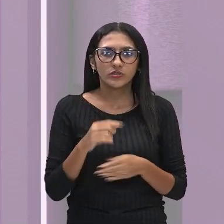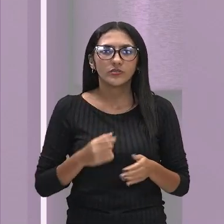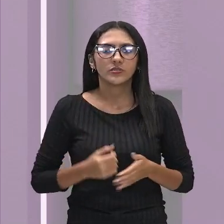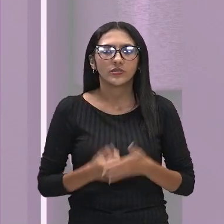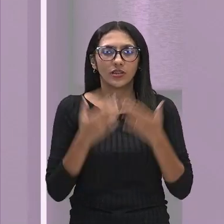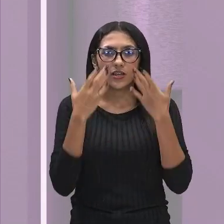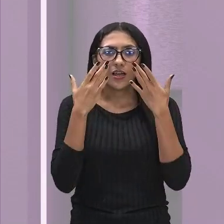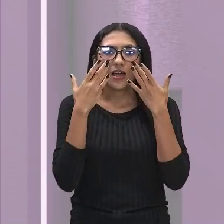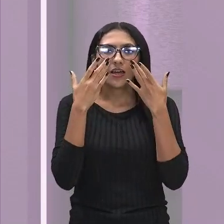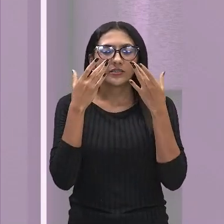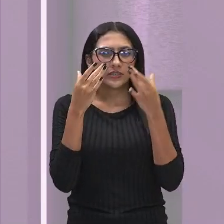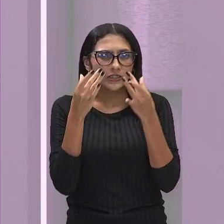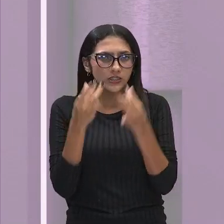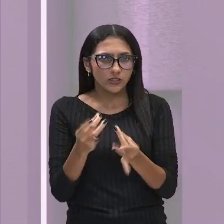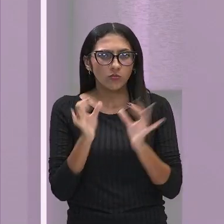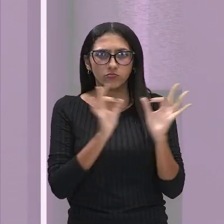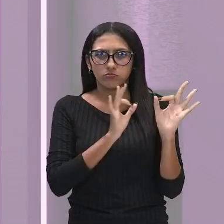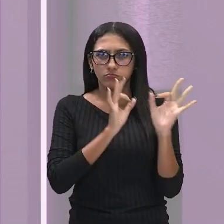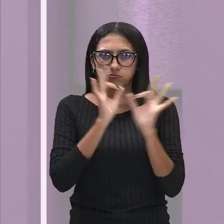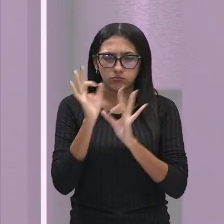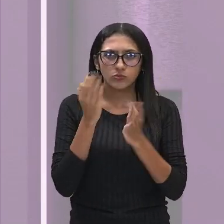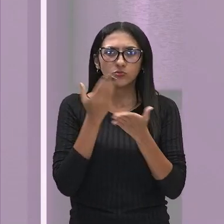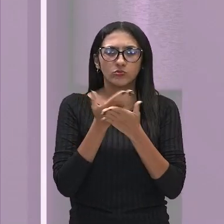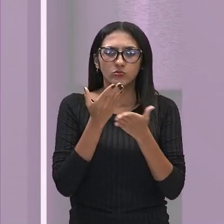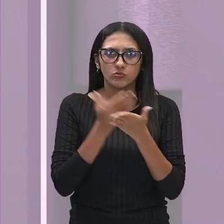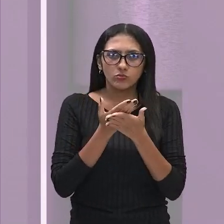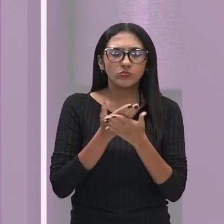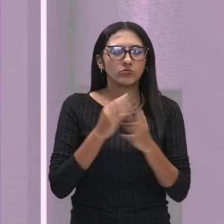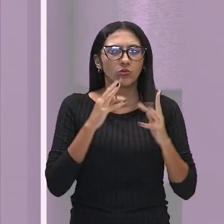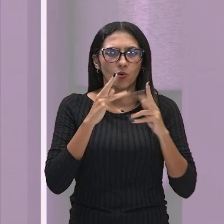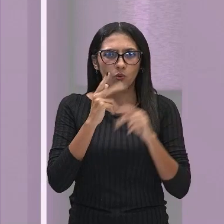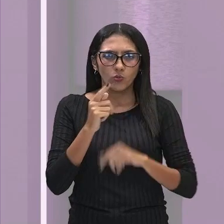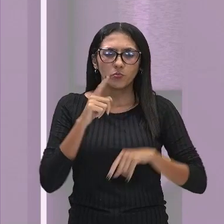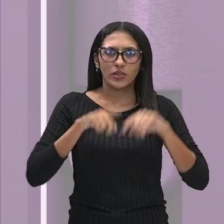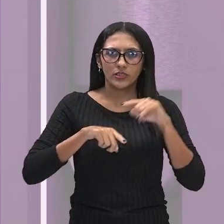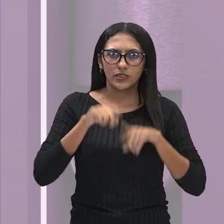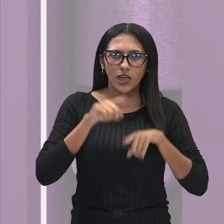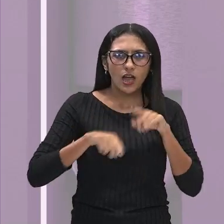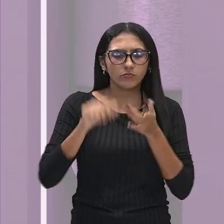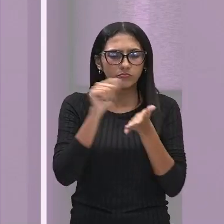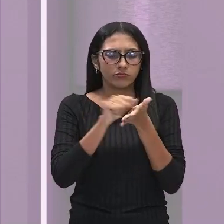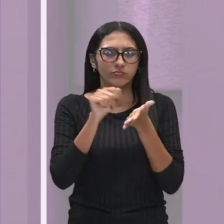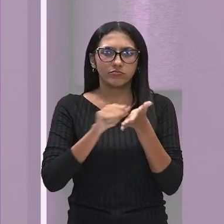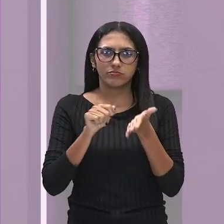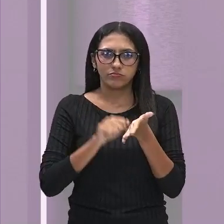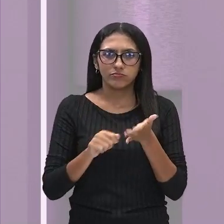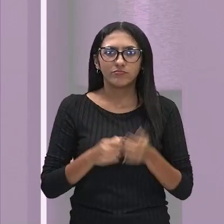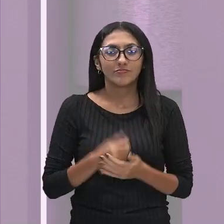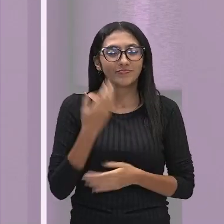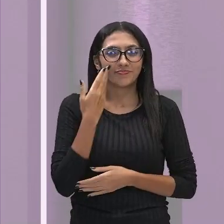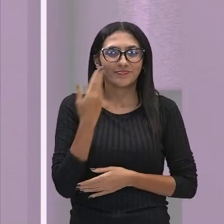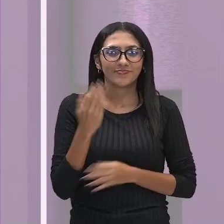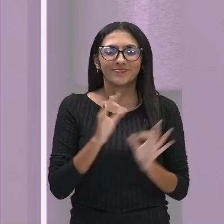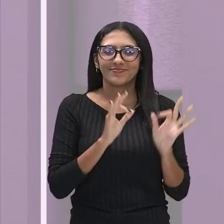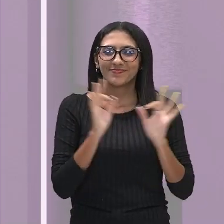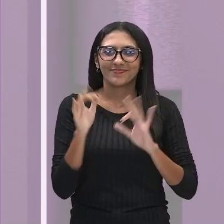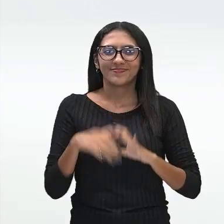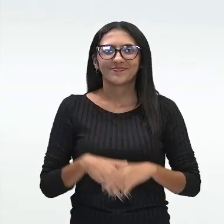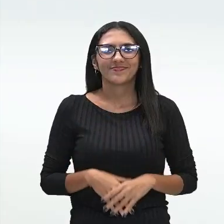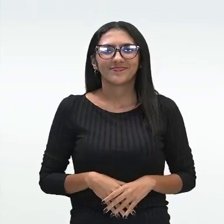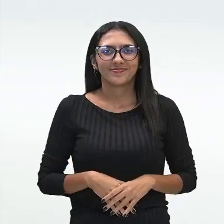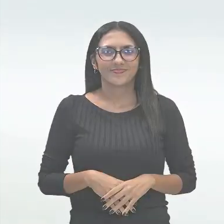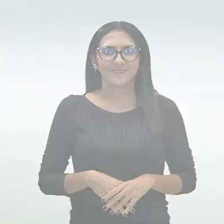seu modo atenção total, pegue o seu material para fazer as devidas anotações e vem comigo para a nossa aula.